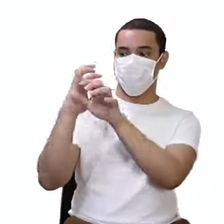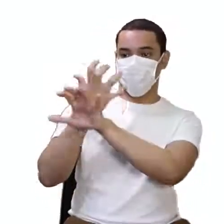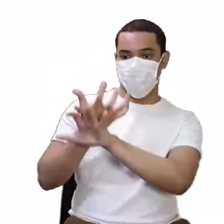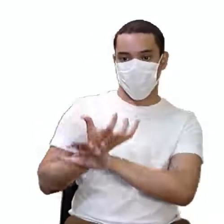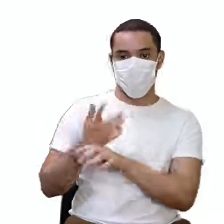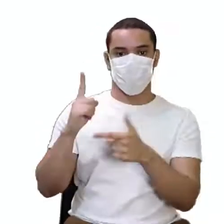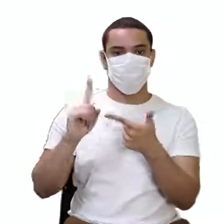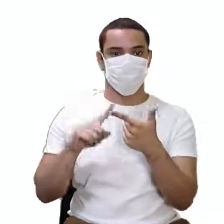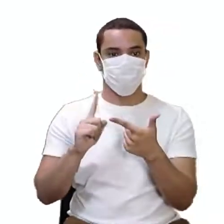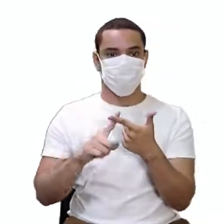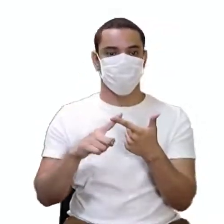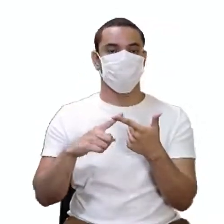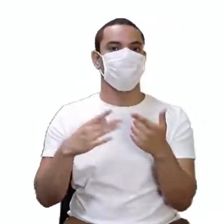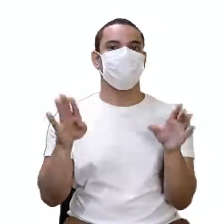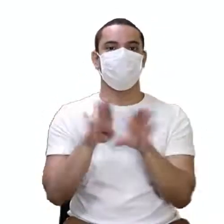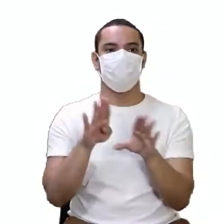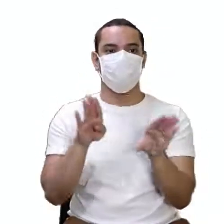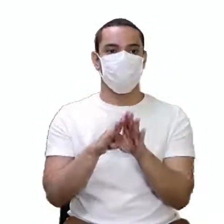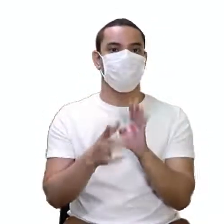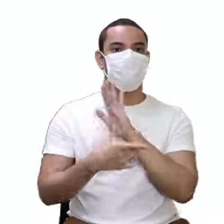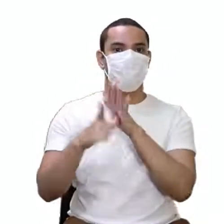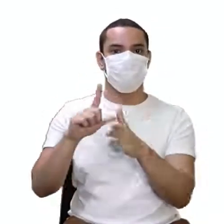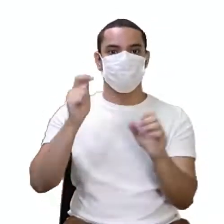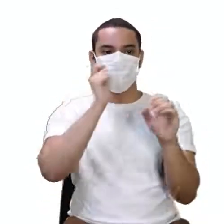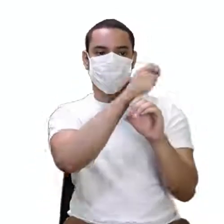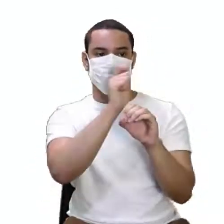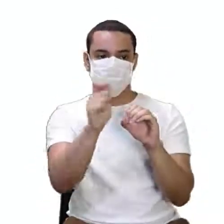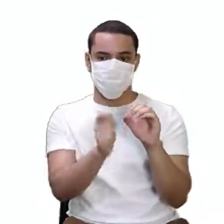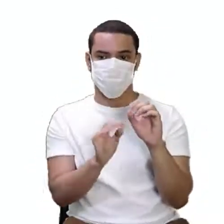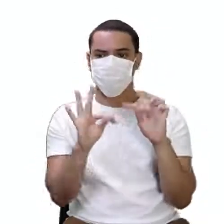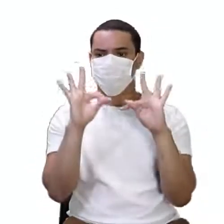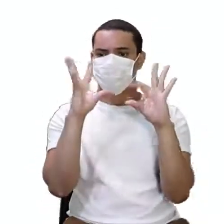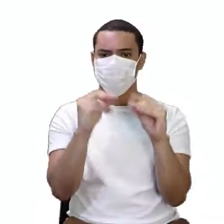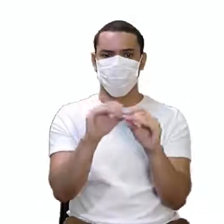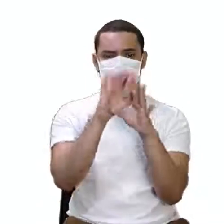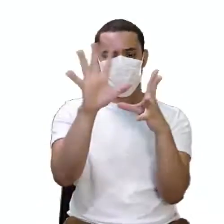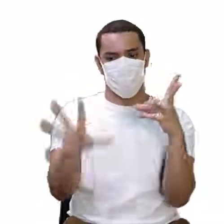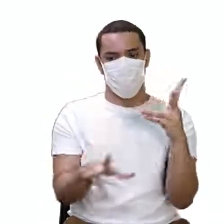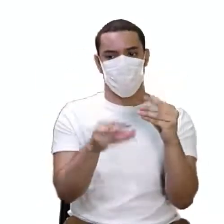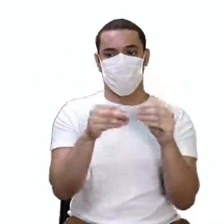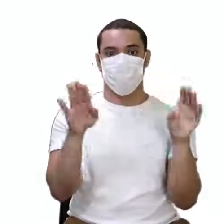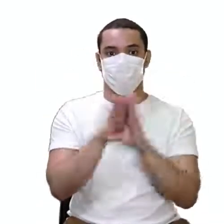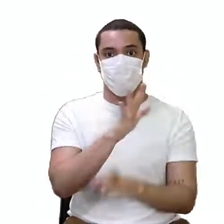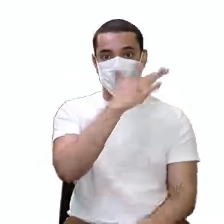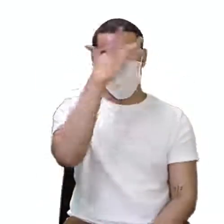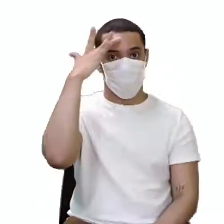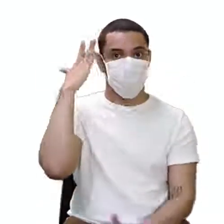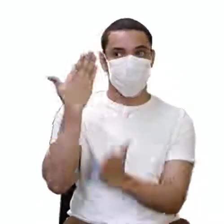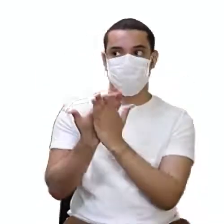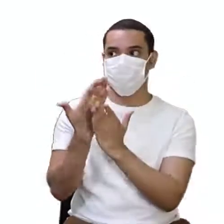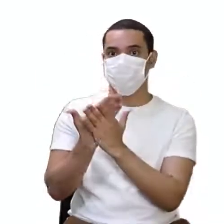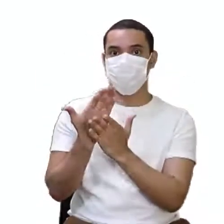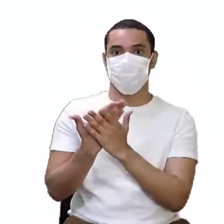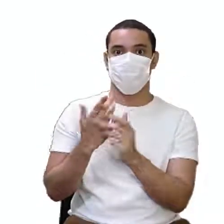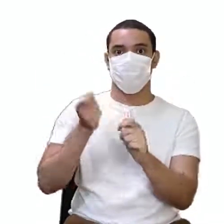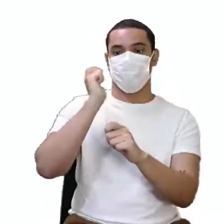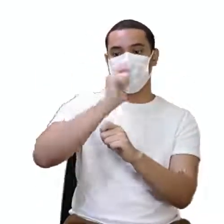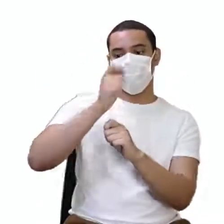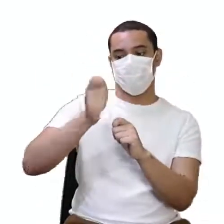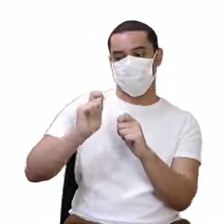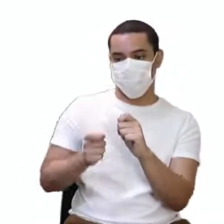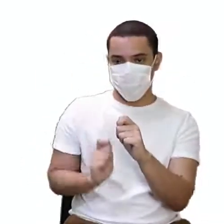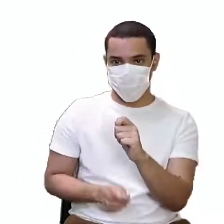A gente falou da paleontologia, dá uma contribuição também quem faz o estudo, a arqueologia,